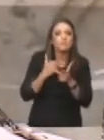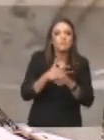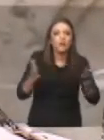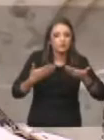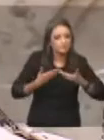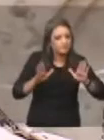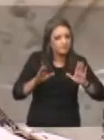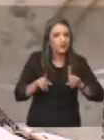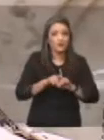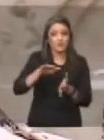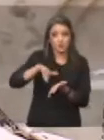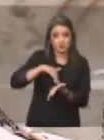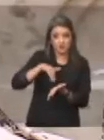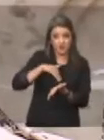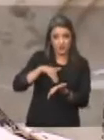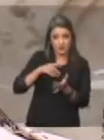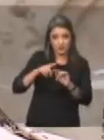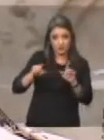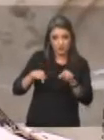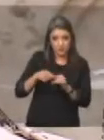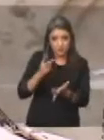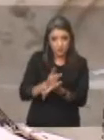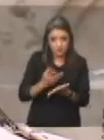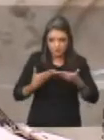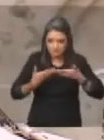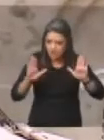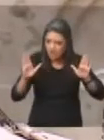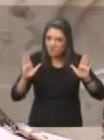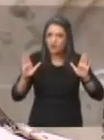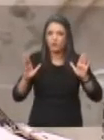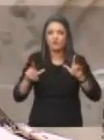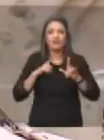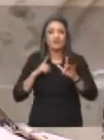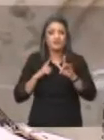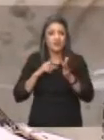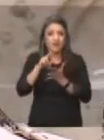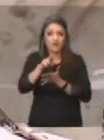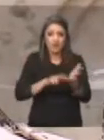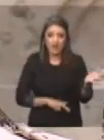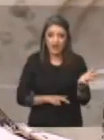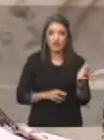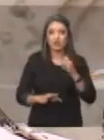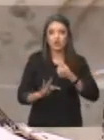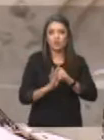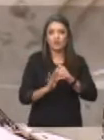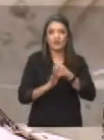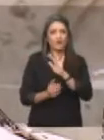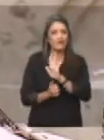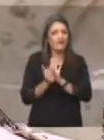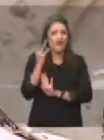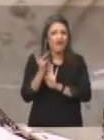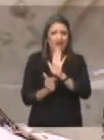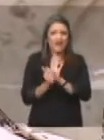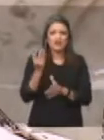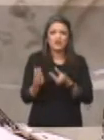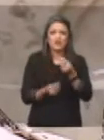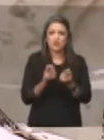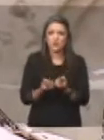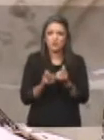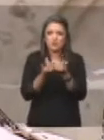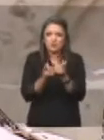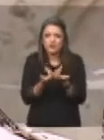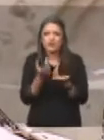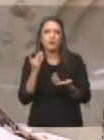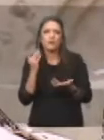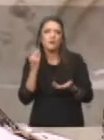de seu gabinete. Foram elaborados diversos relatórios técnicos sobre as movimentações financeiras dos